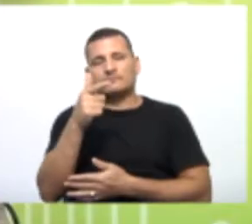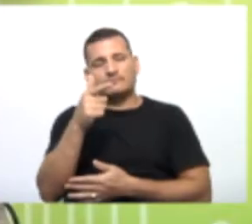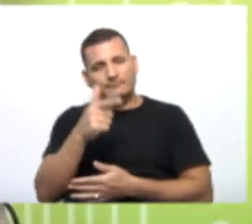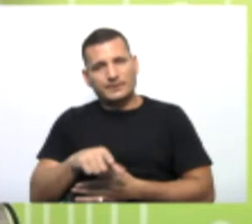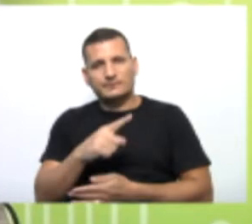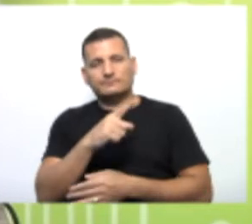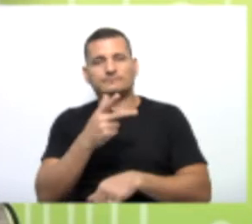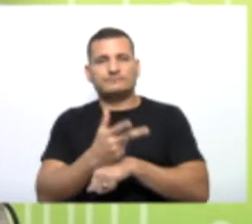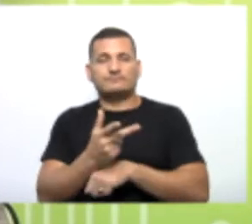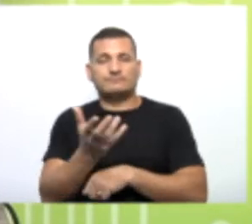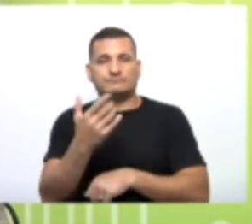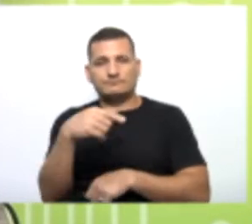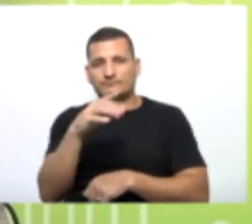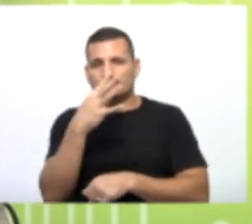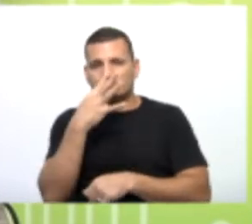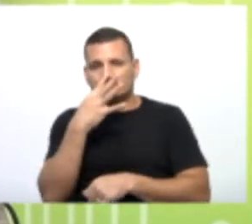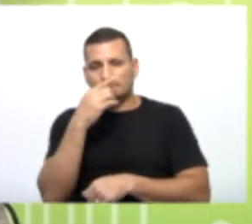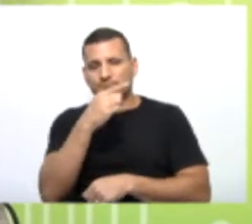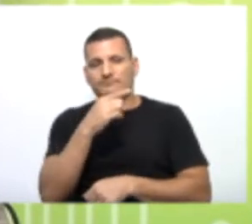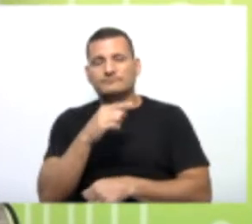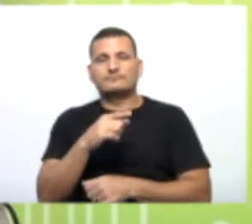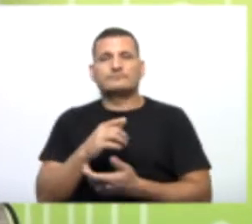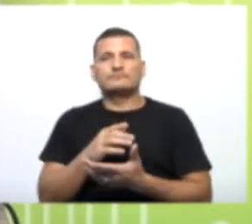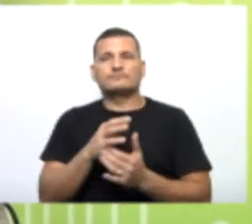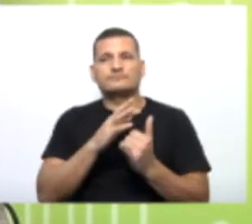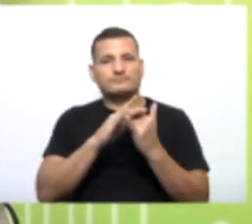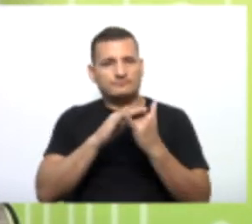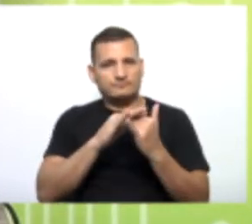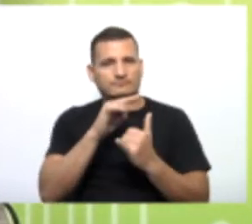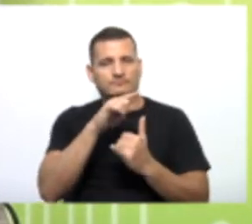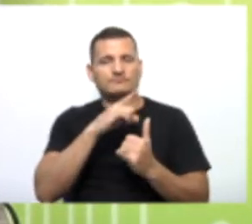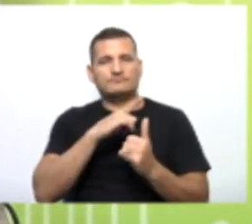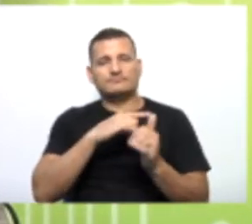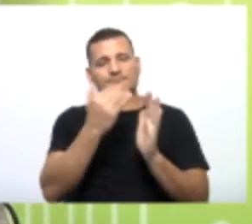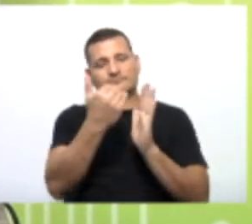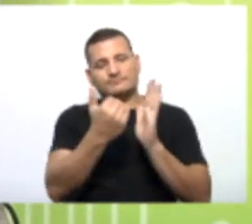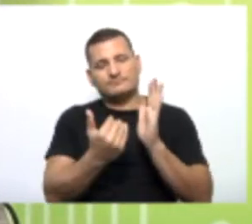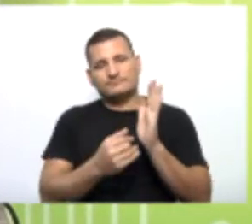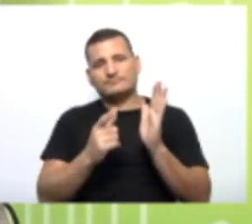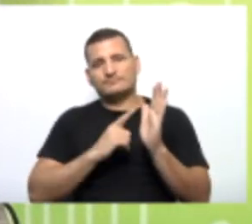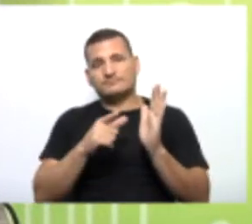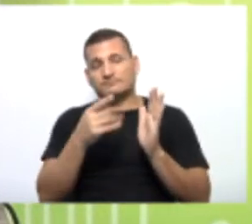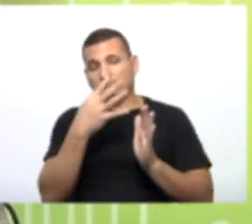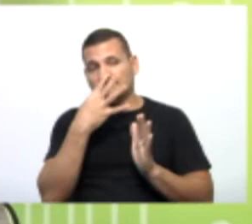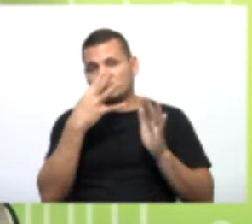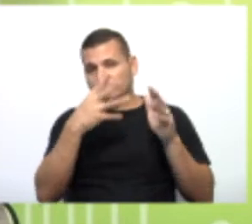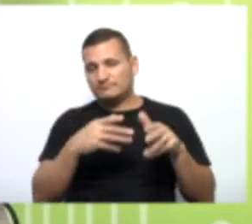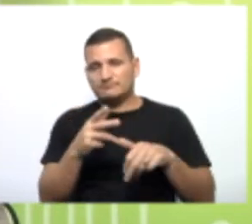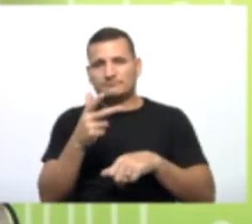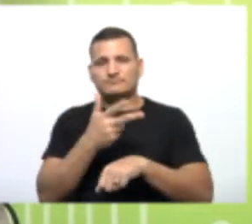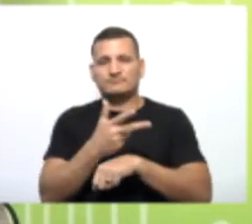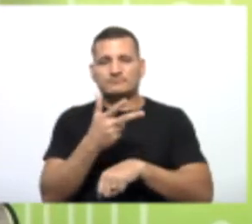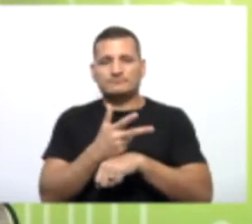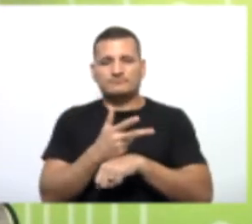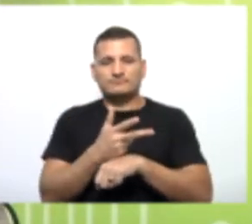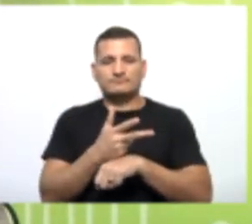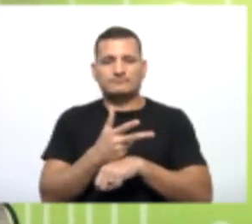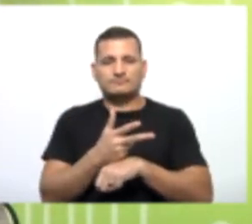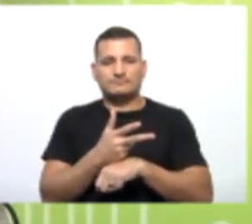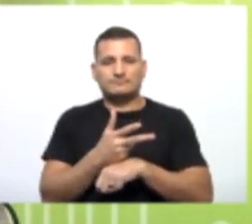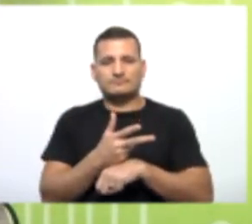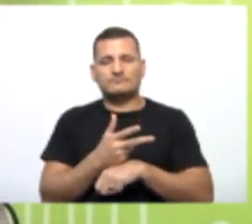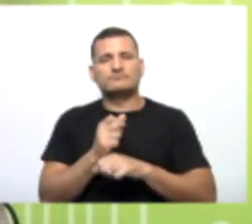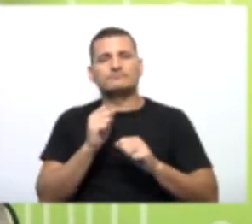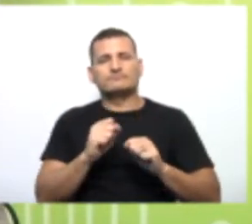espero que você veja. Lá na nossa sugestão de vídeos eu espero que você assista todos aqueles vídeos, tá bom? Para que possa